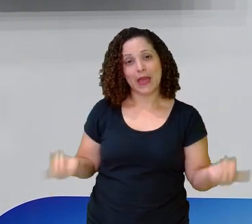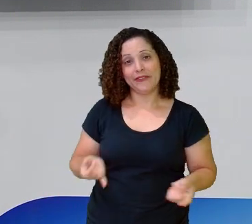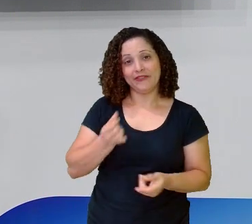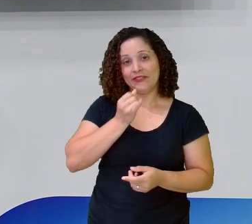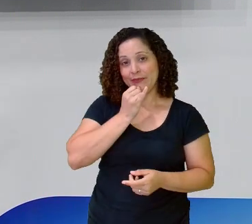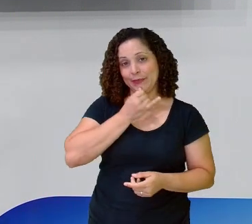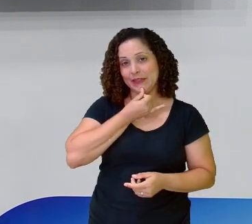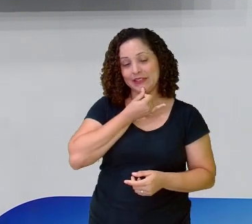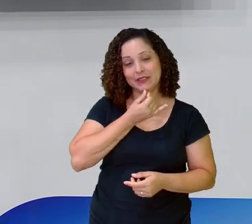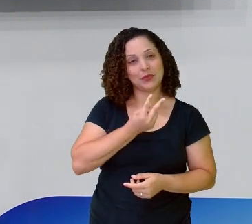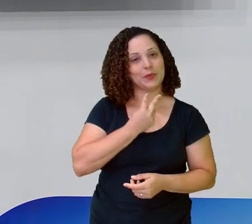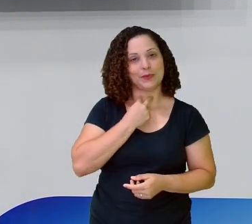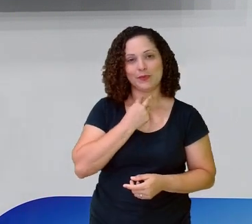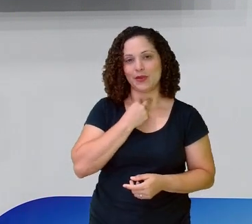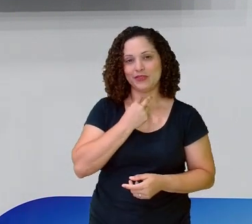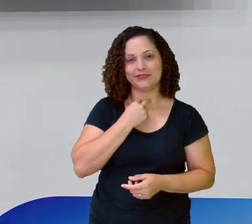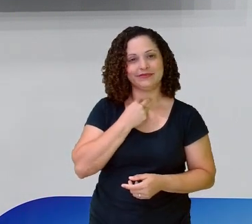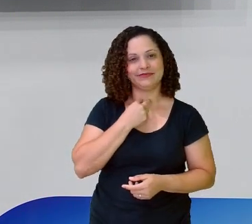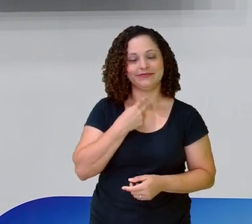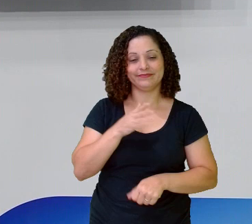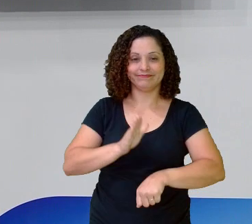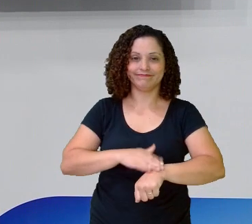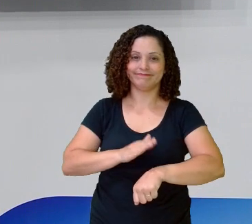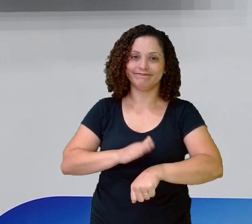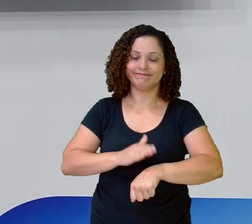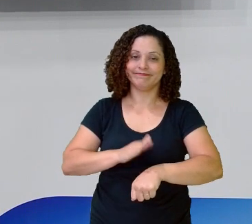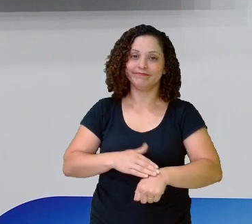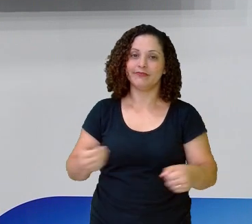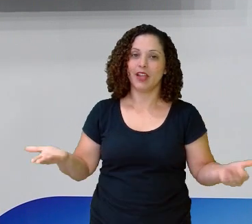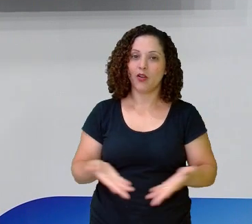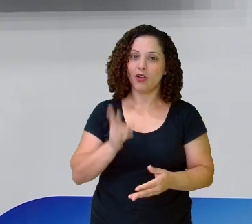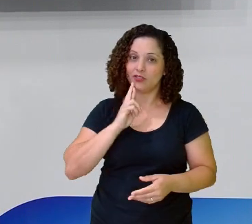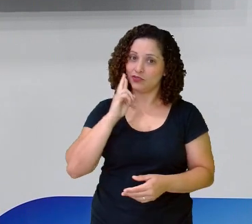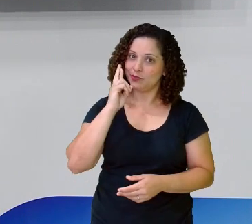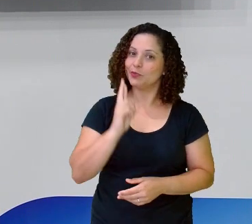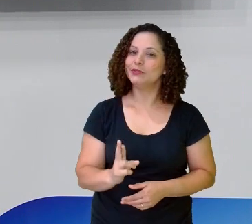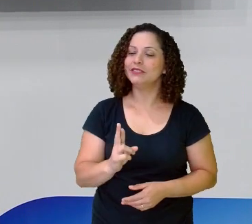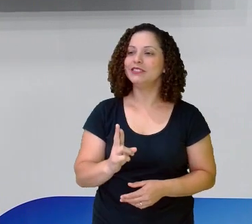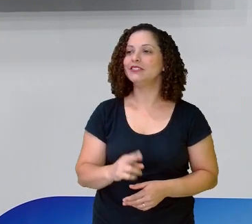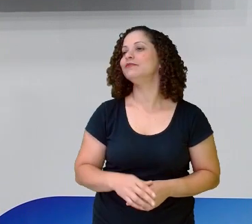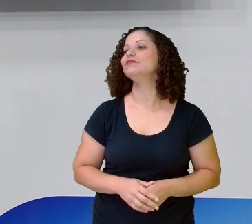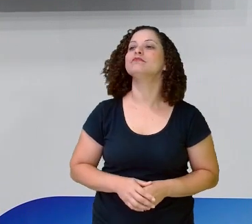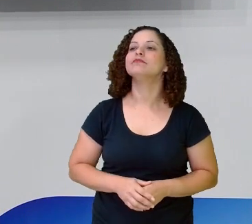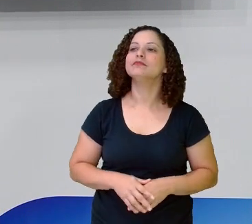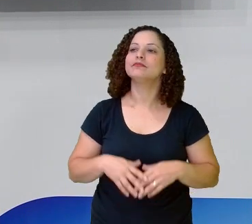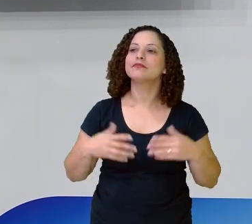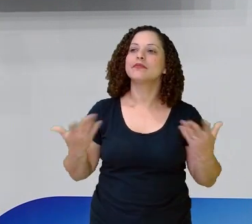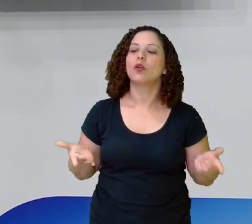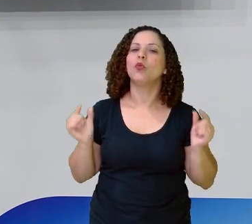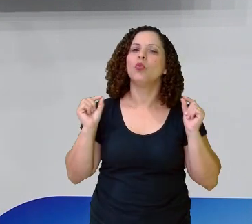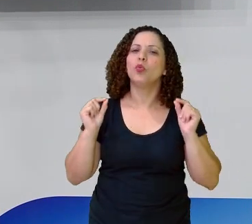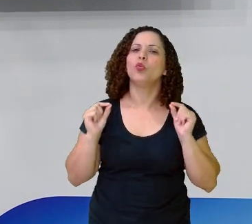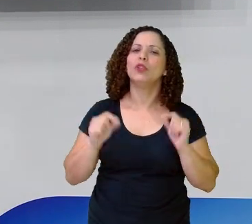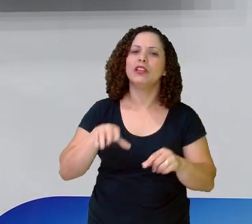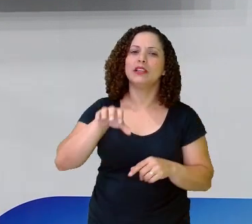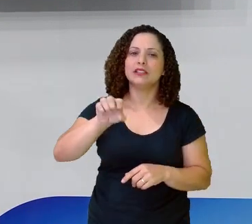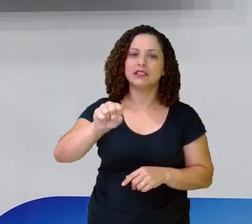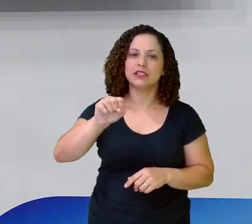infelizmente eu não posso. E aí já vou adiantar a resposta. Quando a gente fala de sólido, lembra,